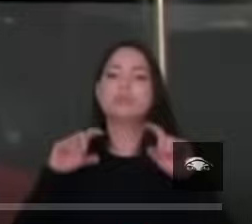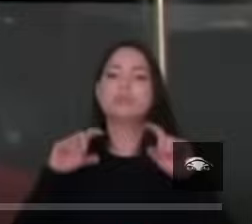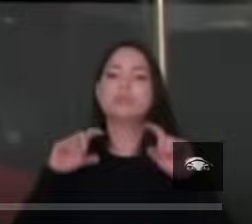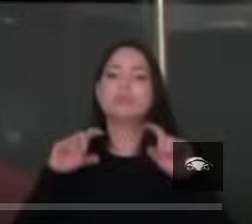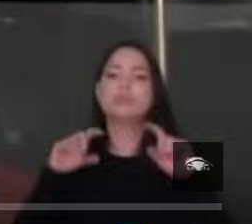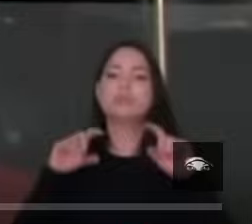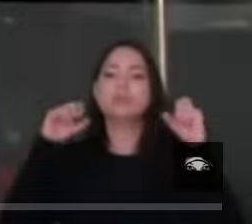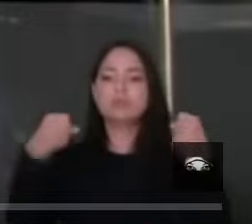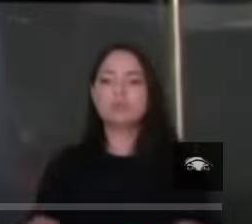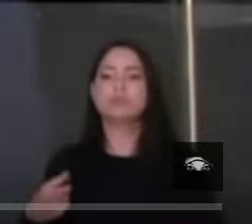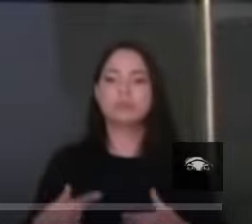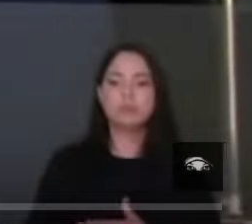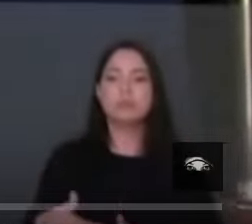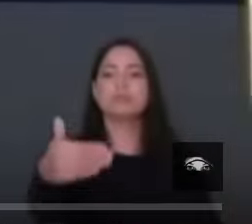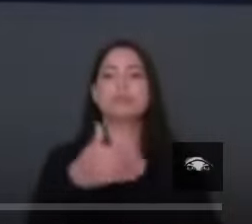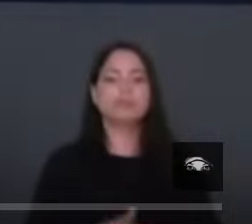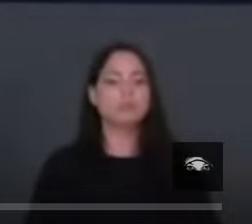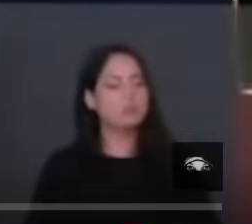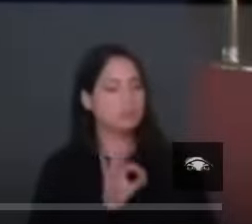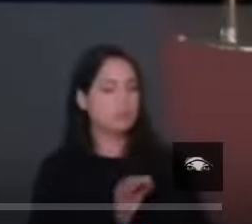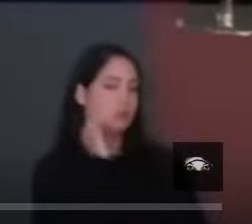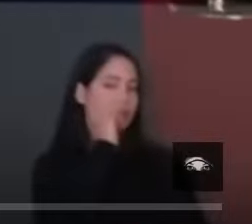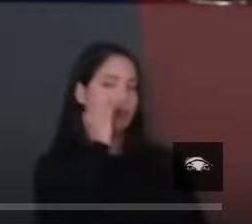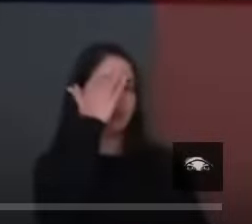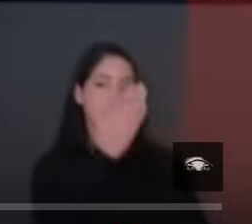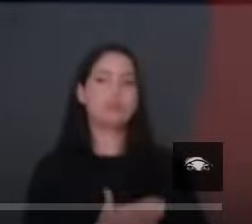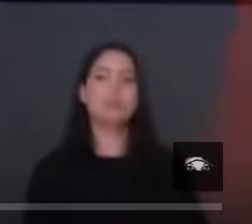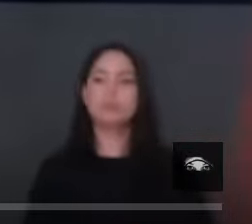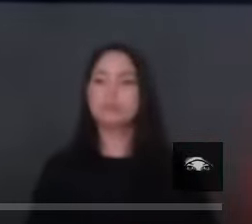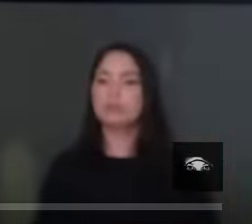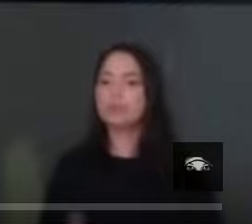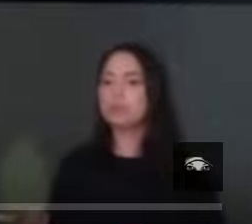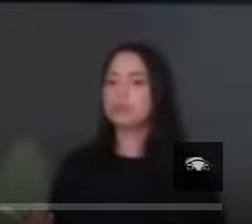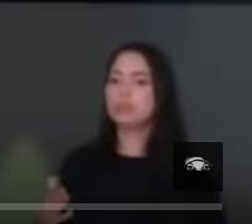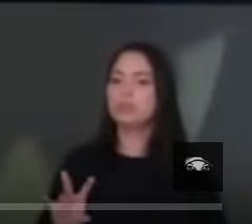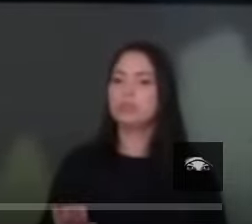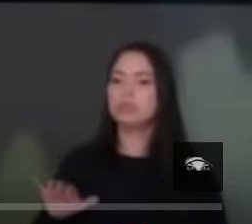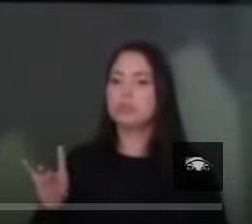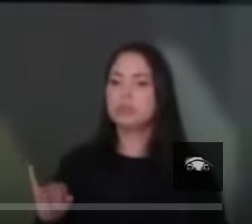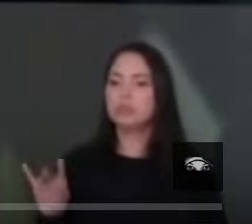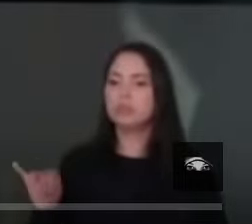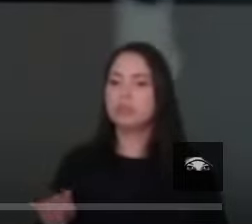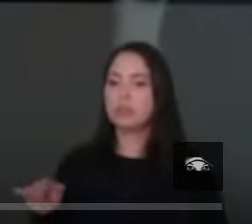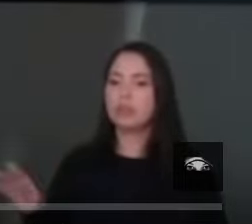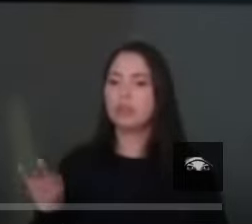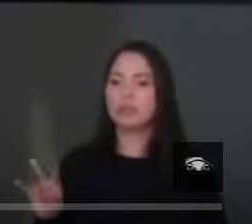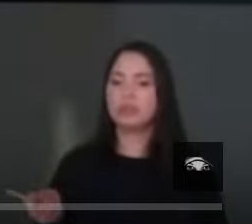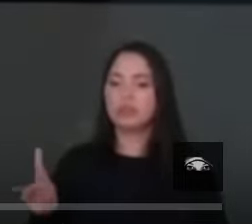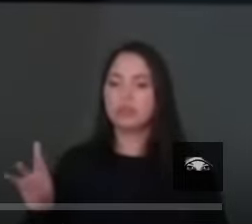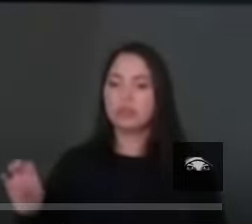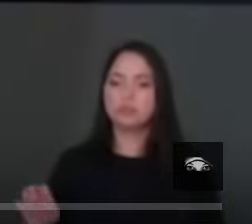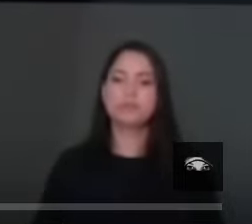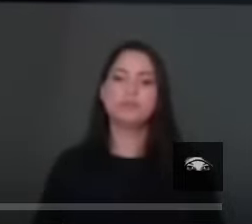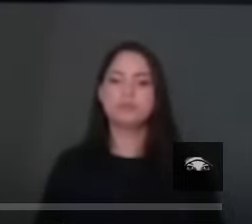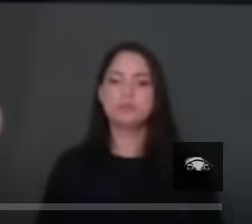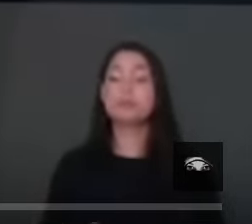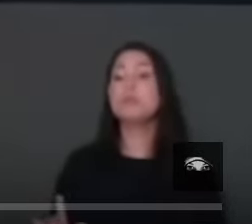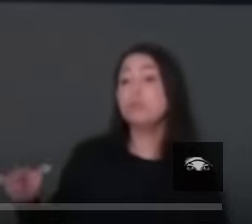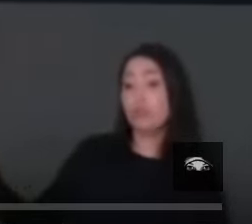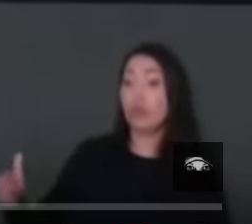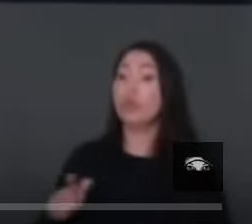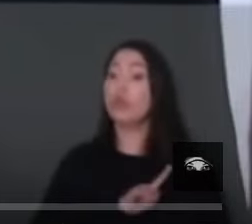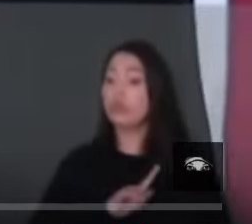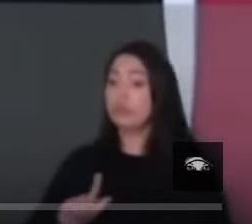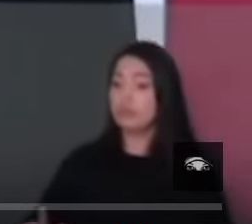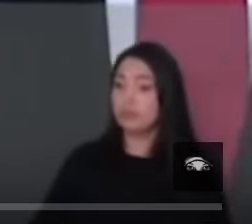Senador, muito obrigada. E a gente chama o Cid lá no Salão Verde. Outro governador que esteve nessa caminhada